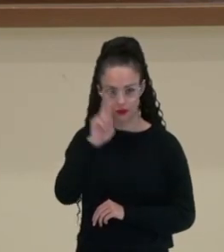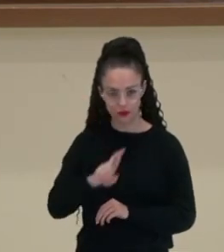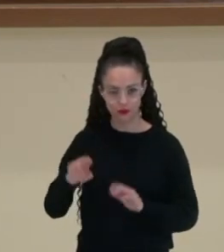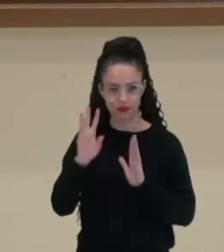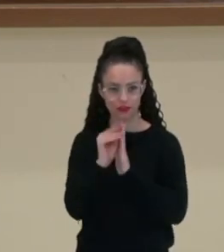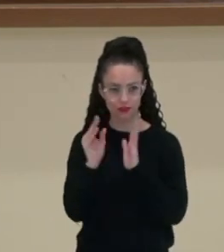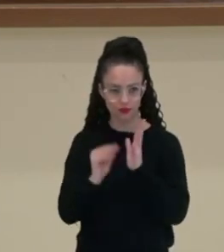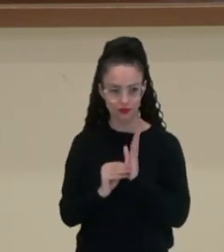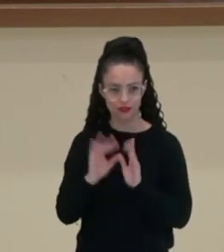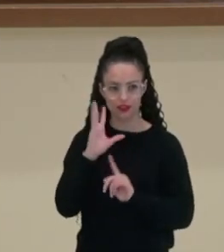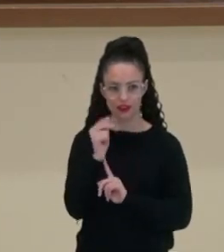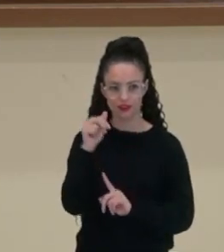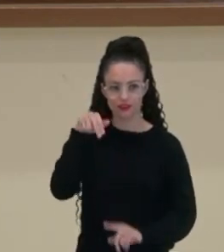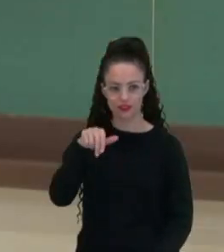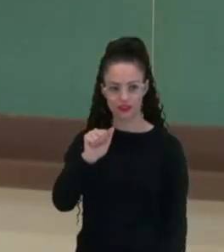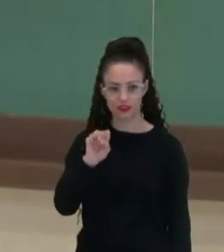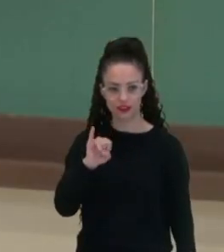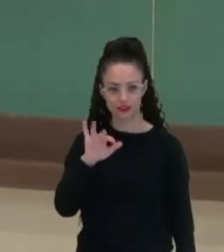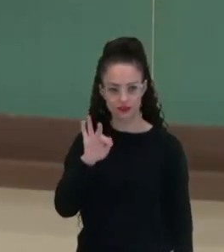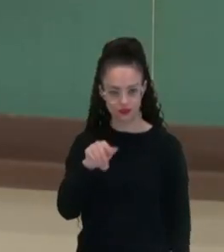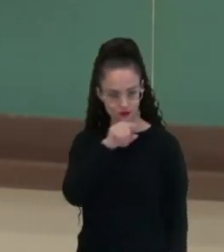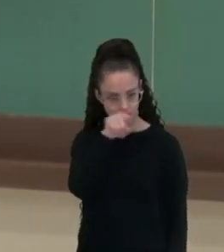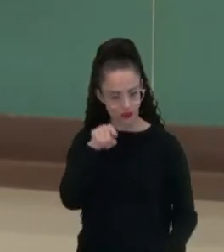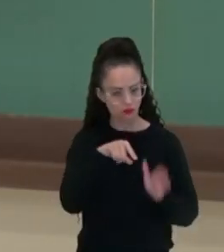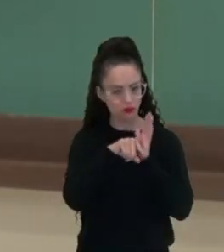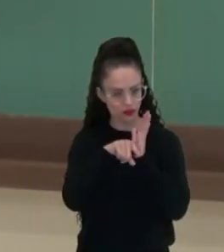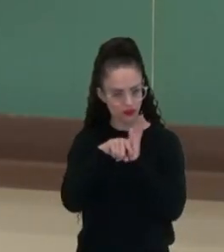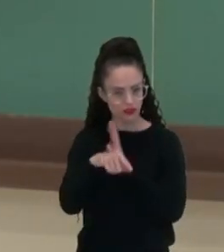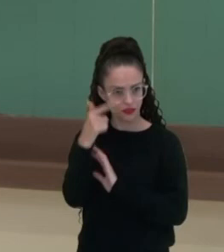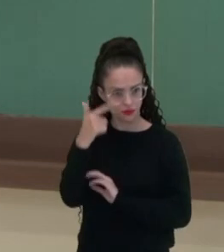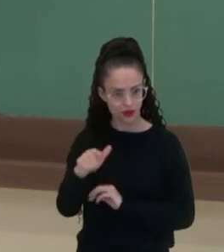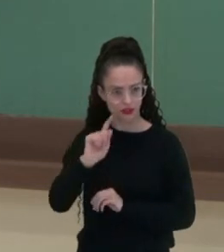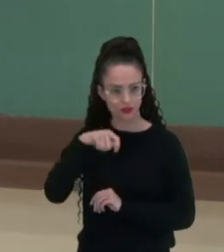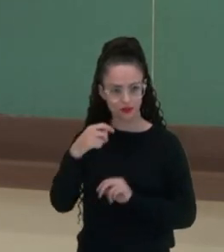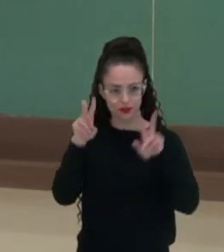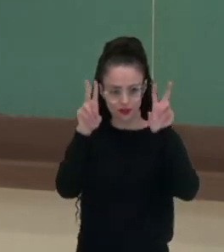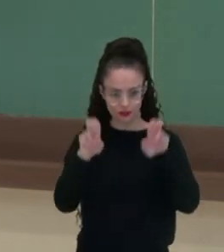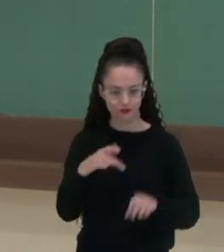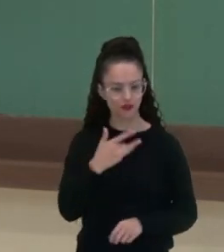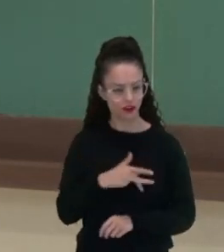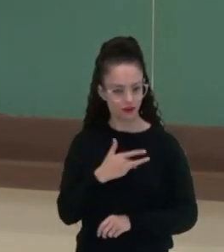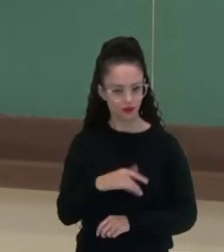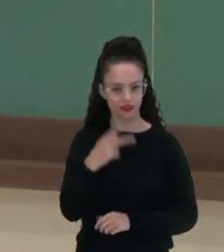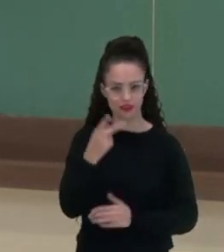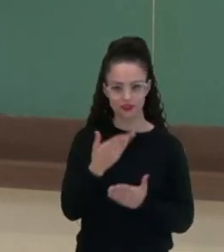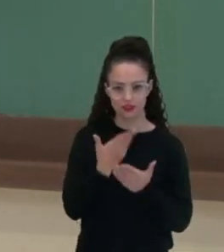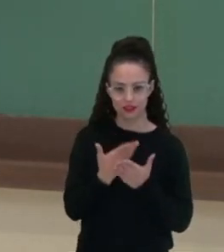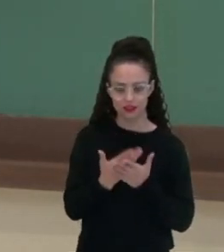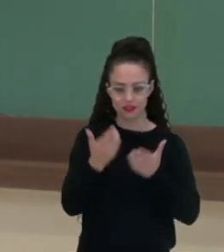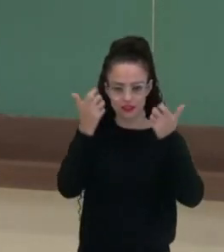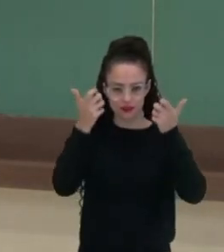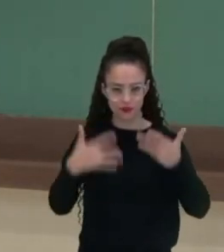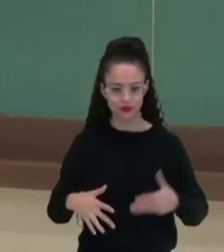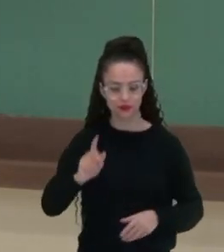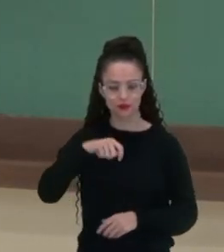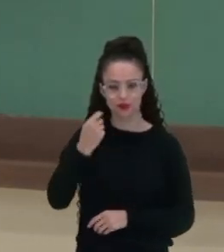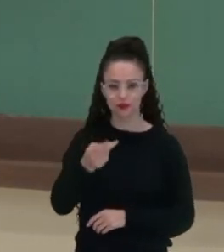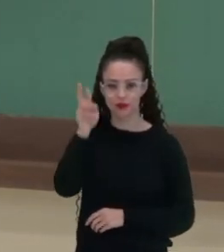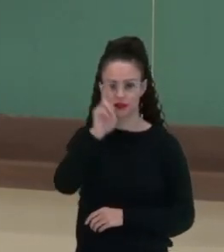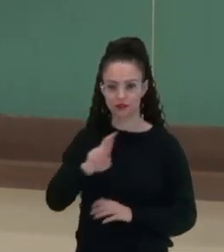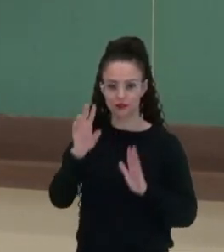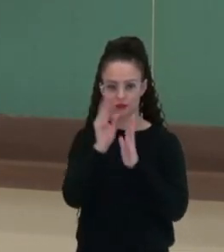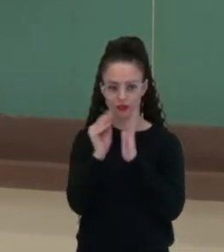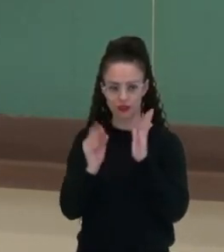conteúdo sobre arte naif e pesquisem mais sobre o assunto, vale muito a pena. Então, nessa aula nós falamos, né? Retomamos